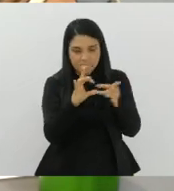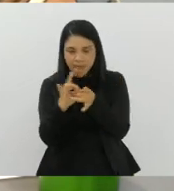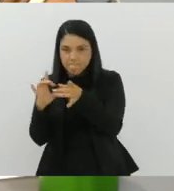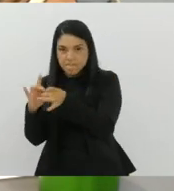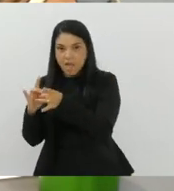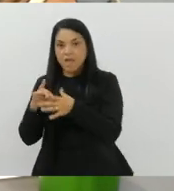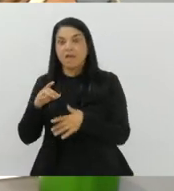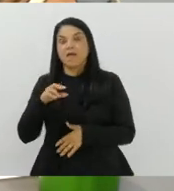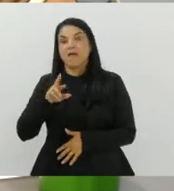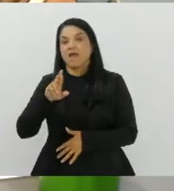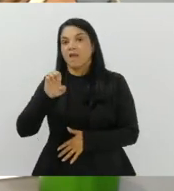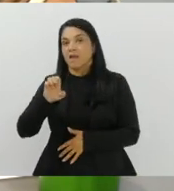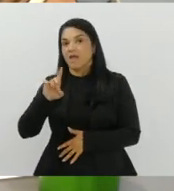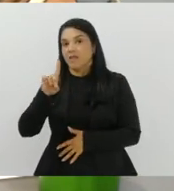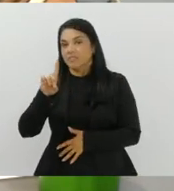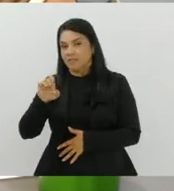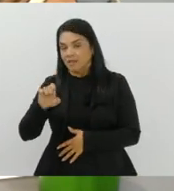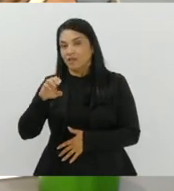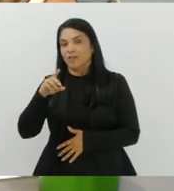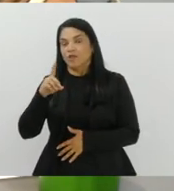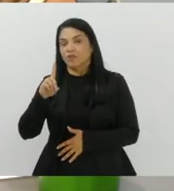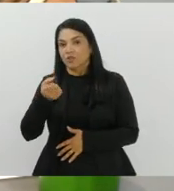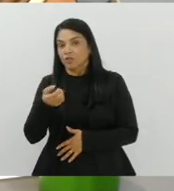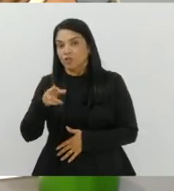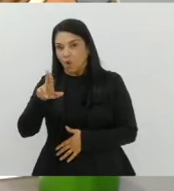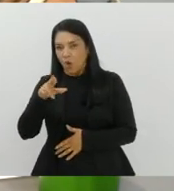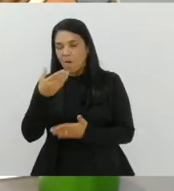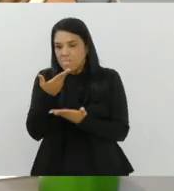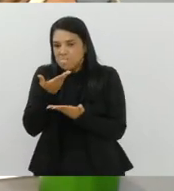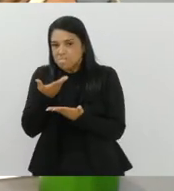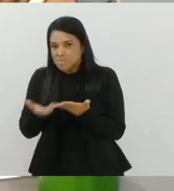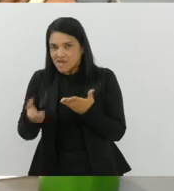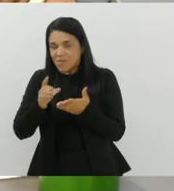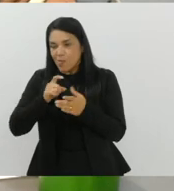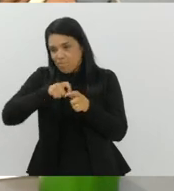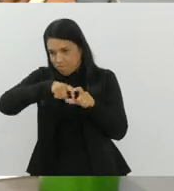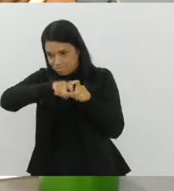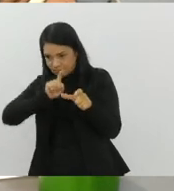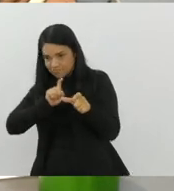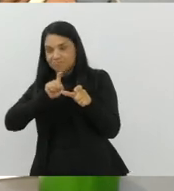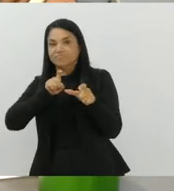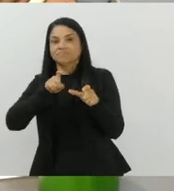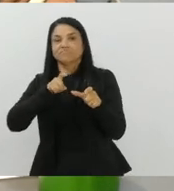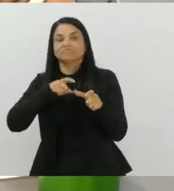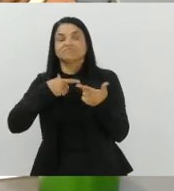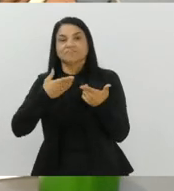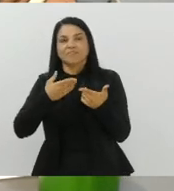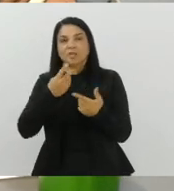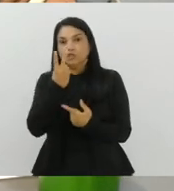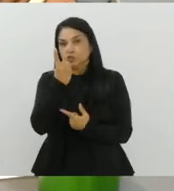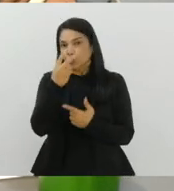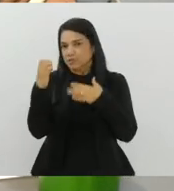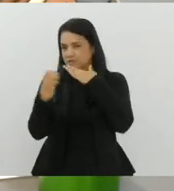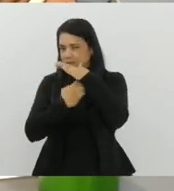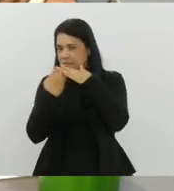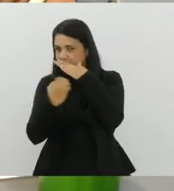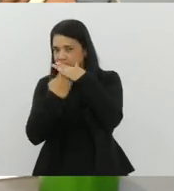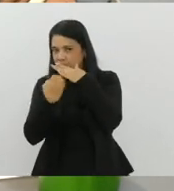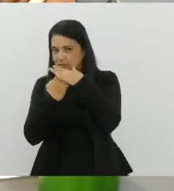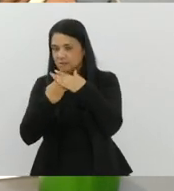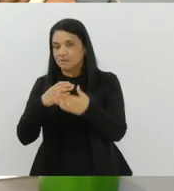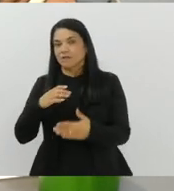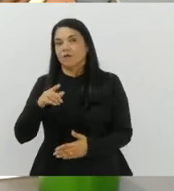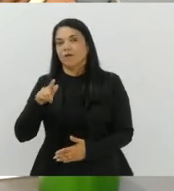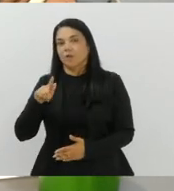inclusive, agora teve uma perda de descredenciamento da noite para o dia, de duas operadoras, que, no caso, seria a